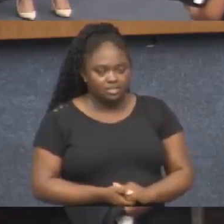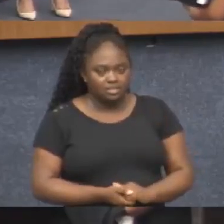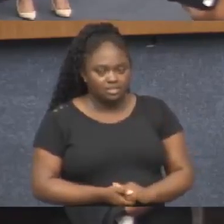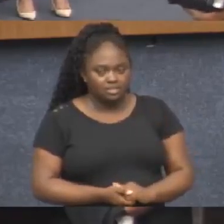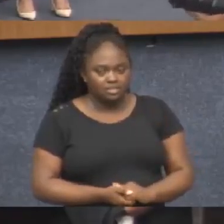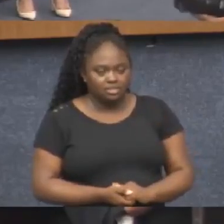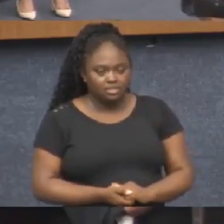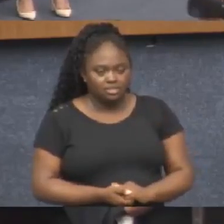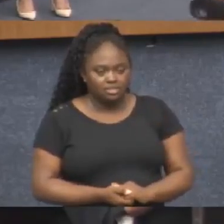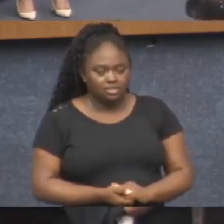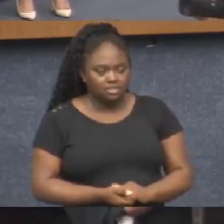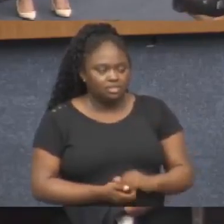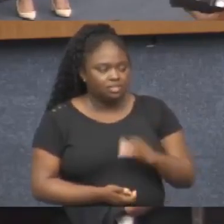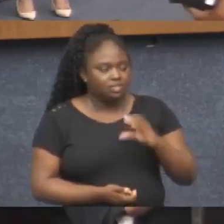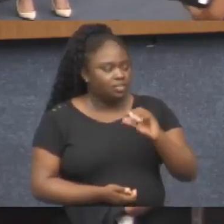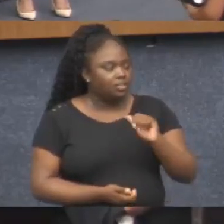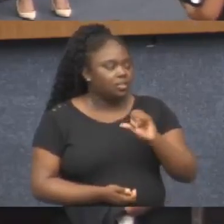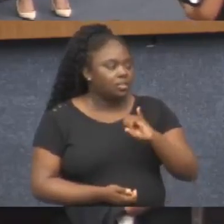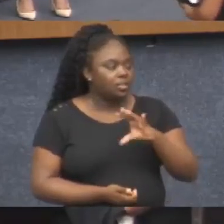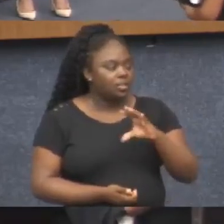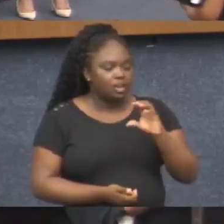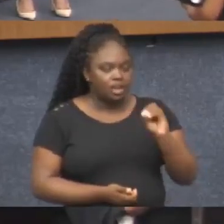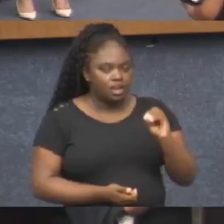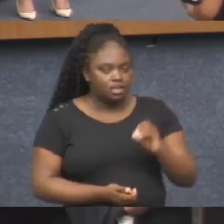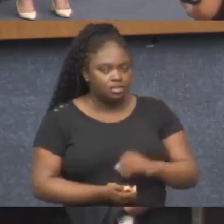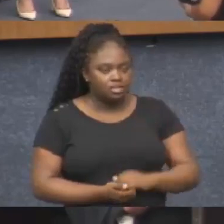Caio Márcio Valente Brandão